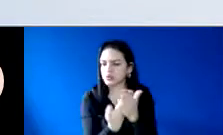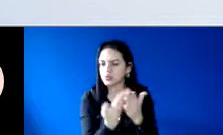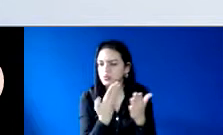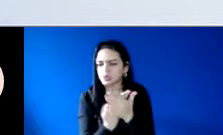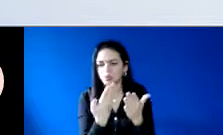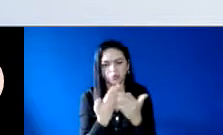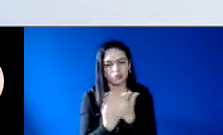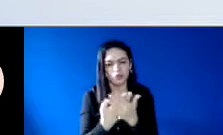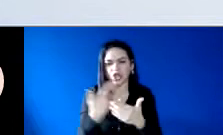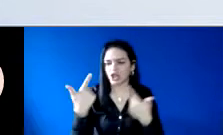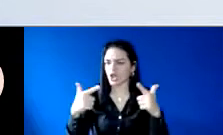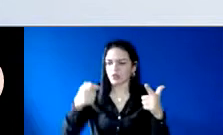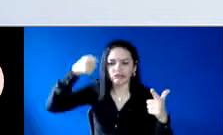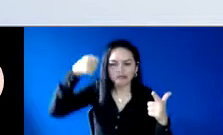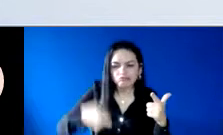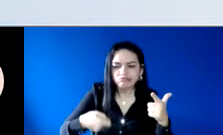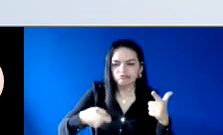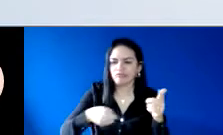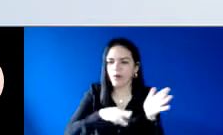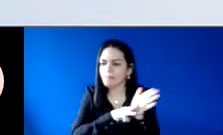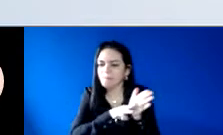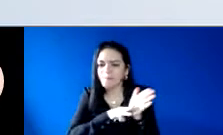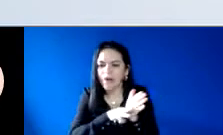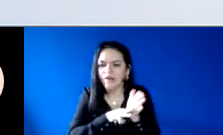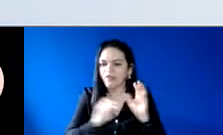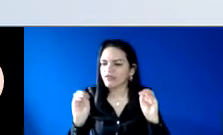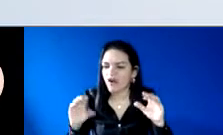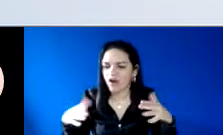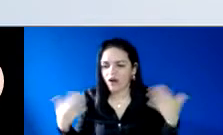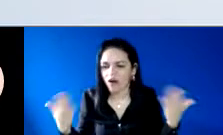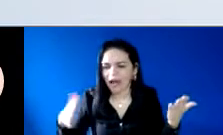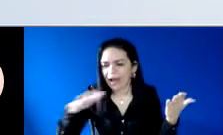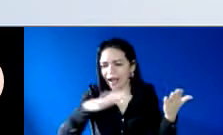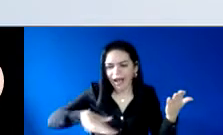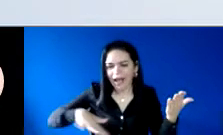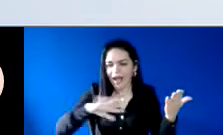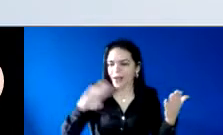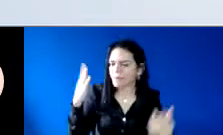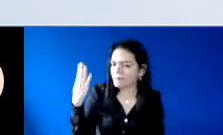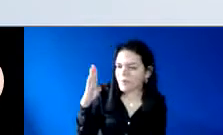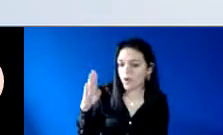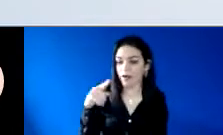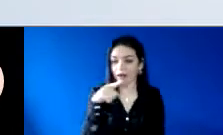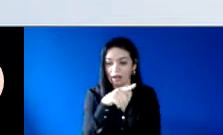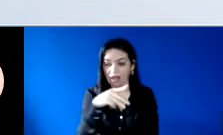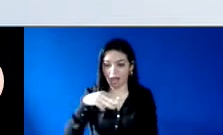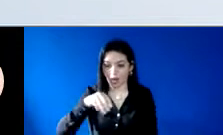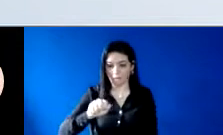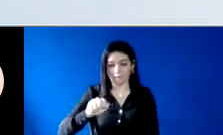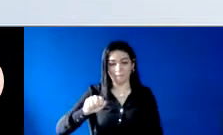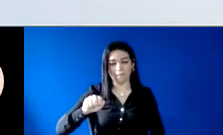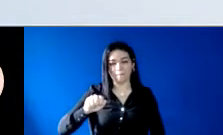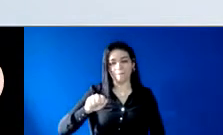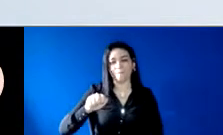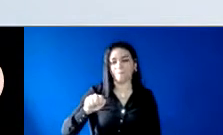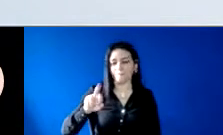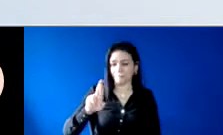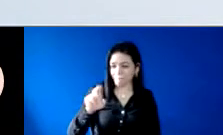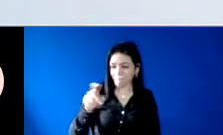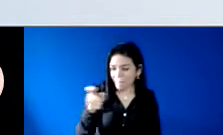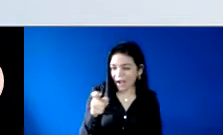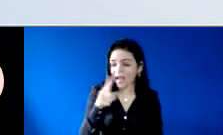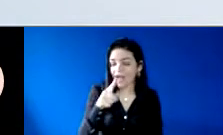metodológico. É isso que o Marx está dizendo, sem ser da área de biologia. O Marx era formado em Direito, né? E se você